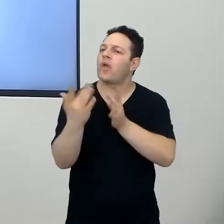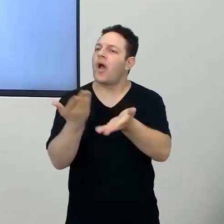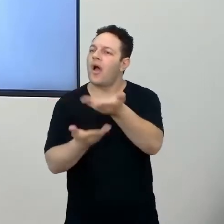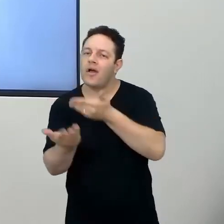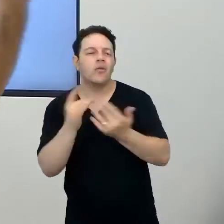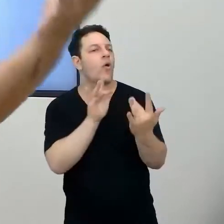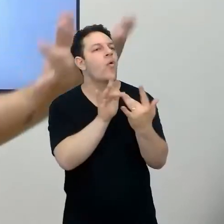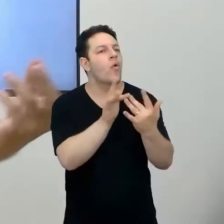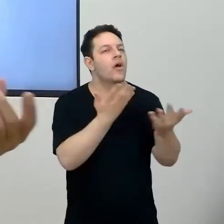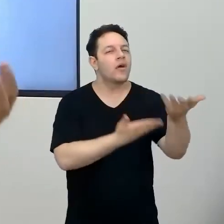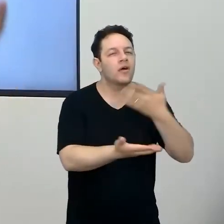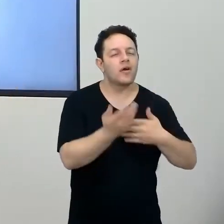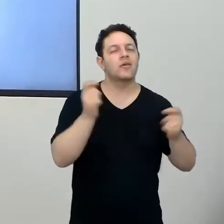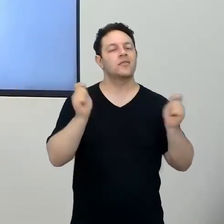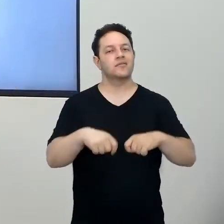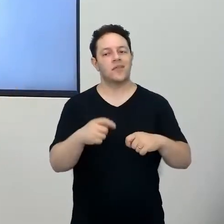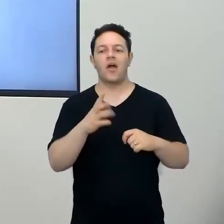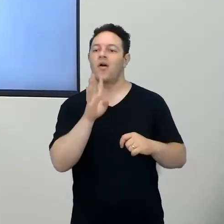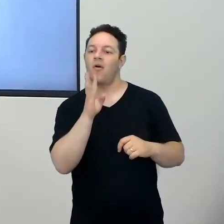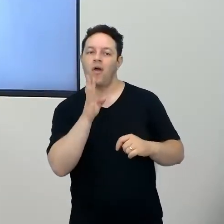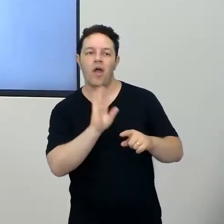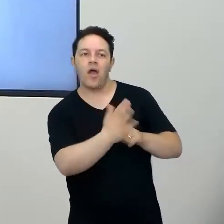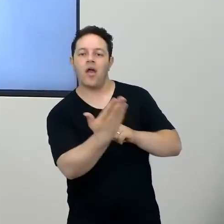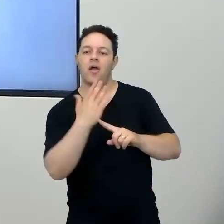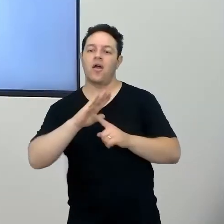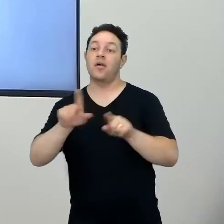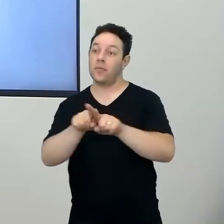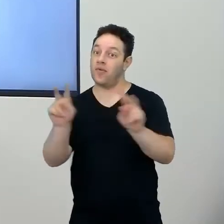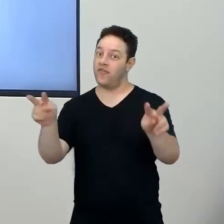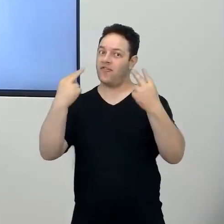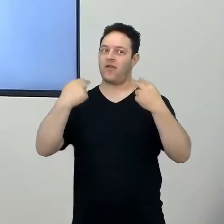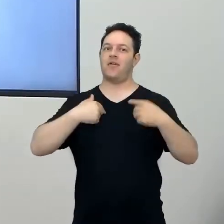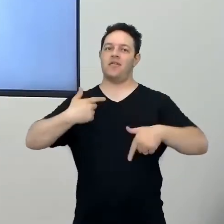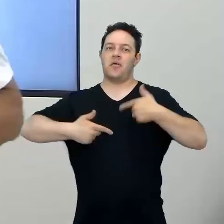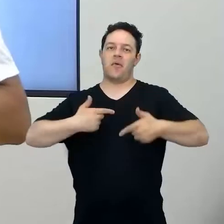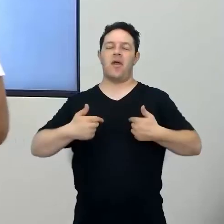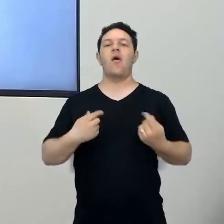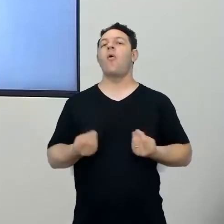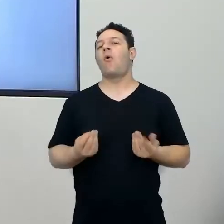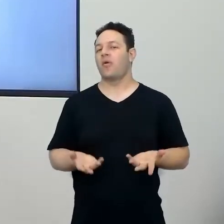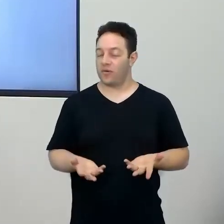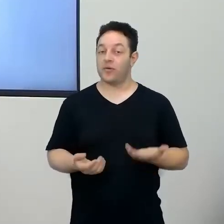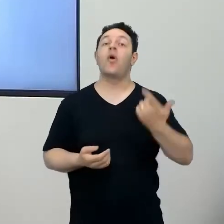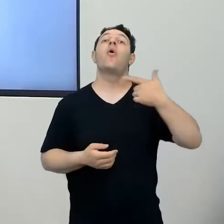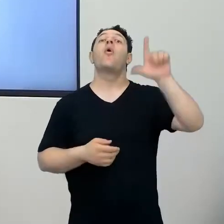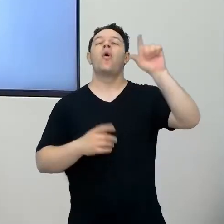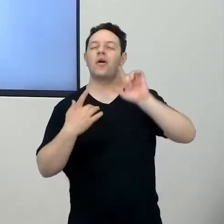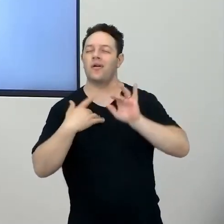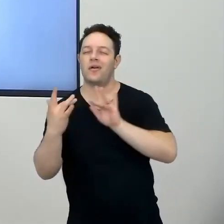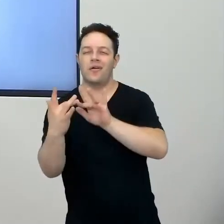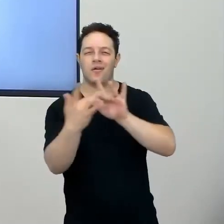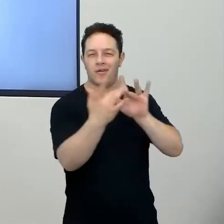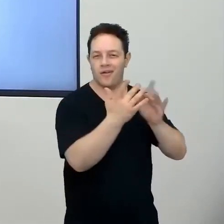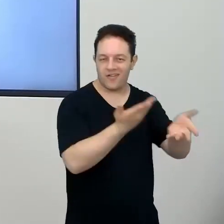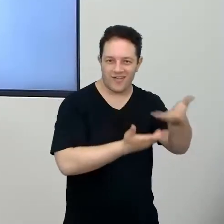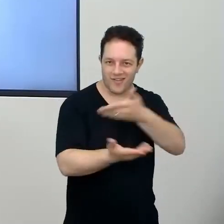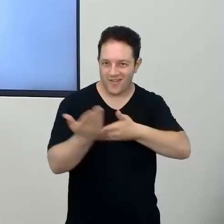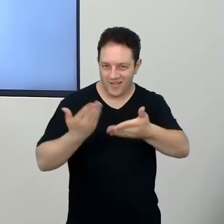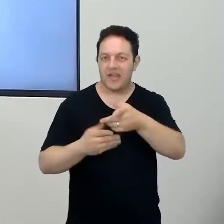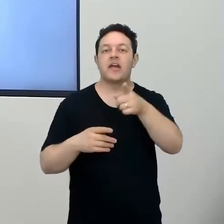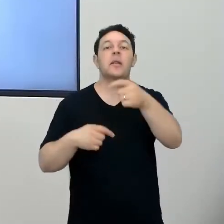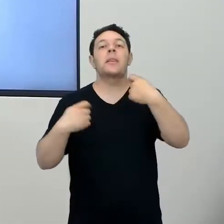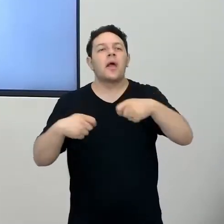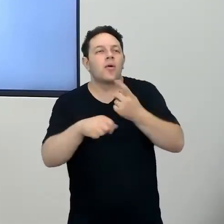que as pessoas se conheçam, para que as pessoas te conheçam também. Outra forma também de fazer o networking é você